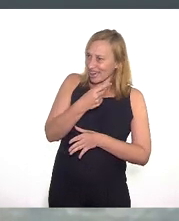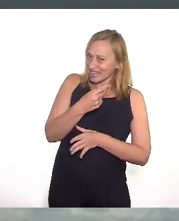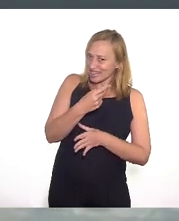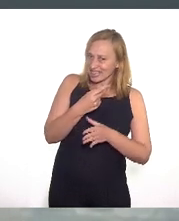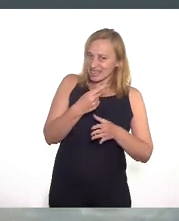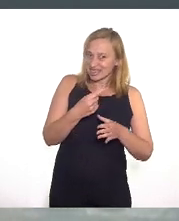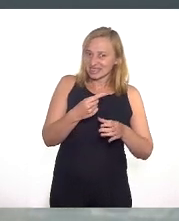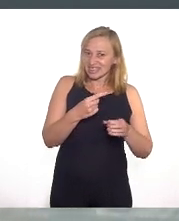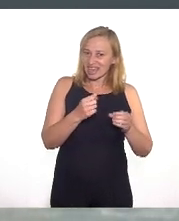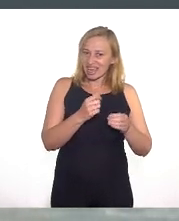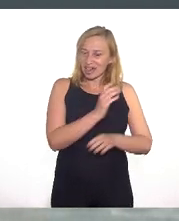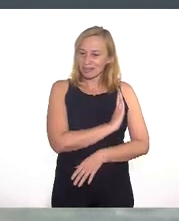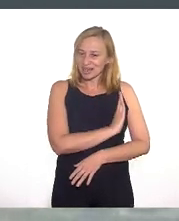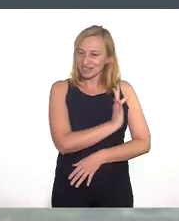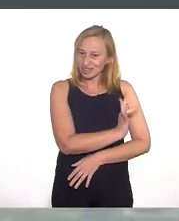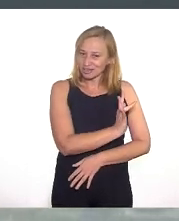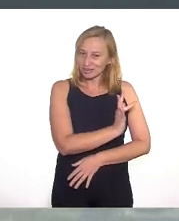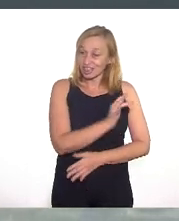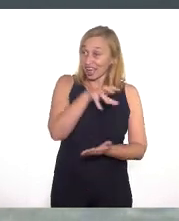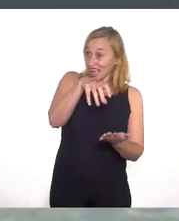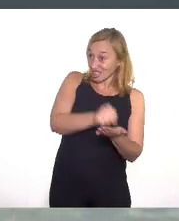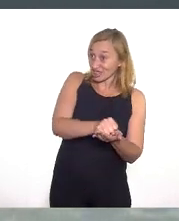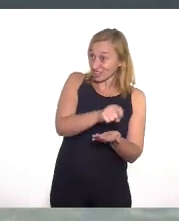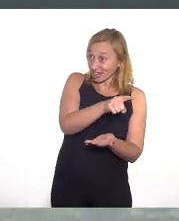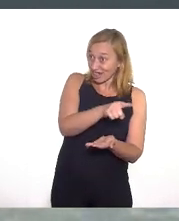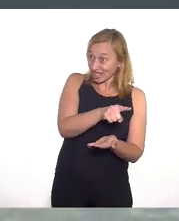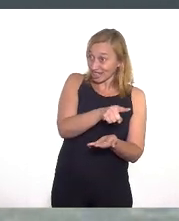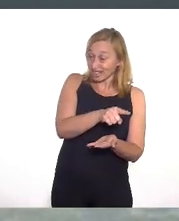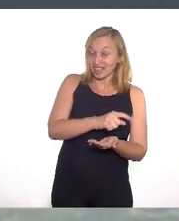governo na Baixada, que os prefeitos teriam que cadastrar os seus